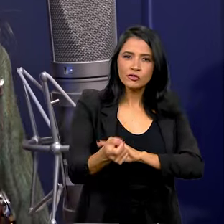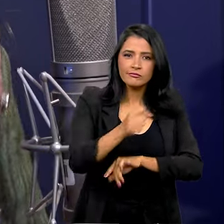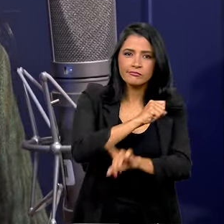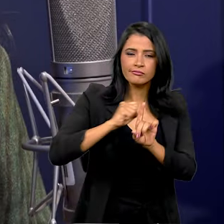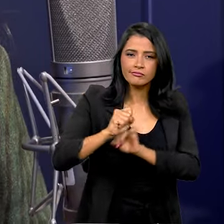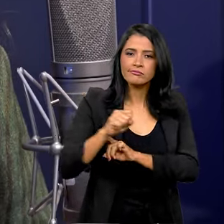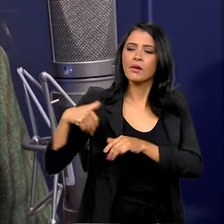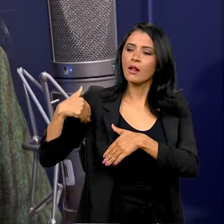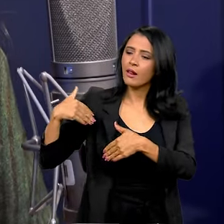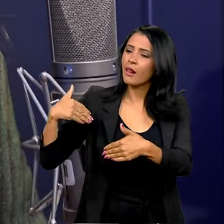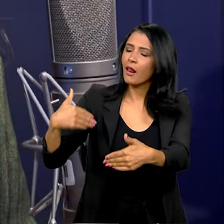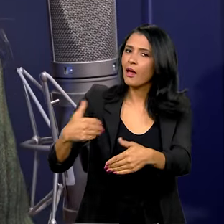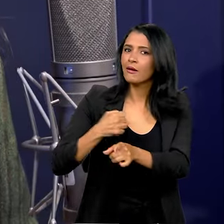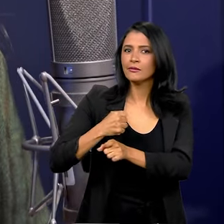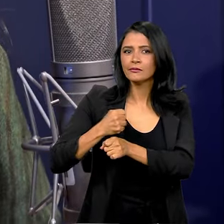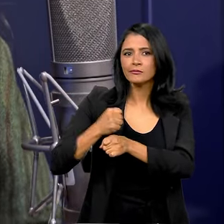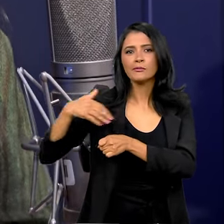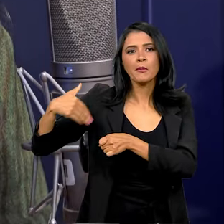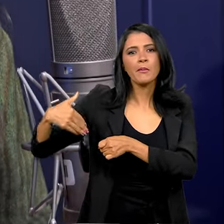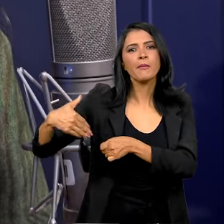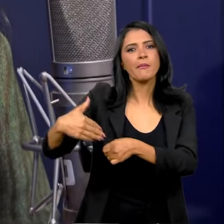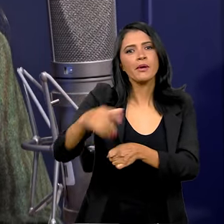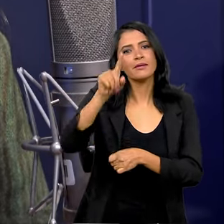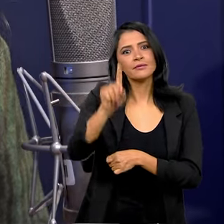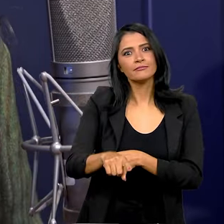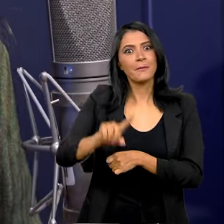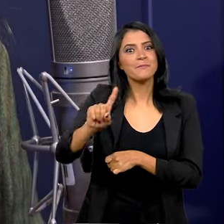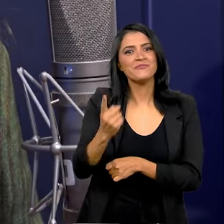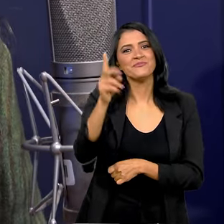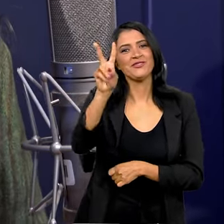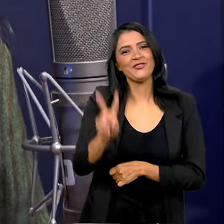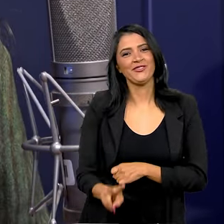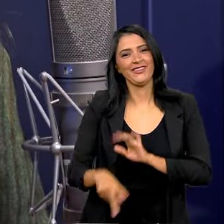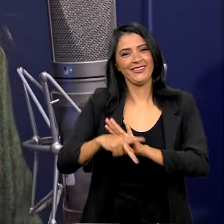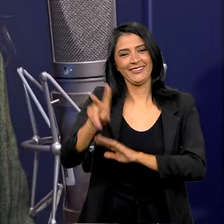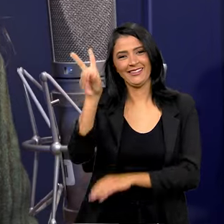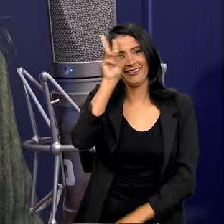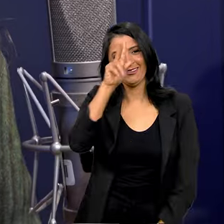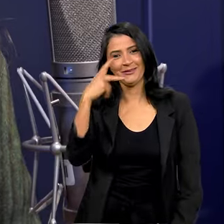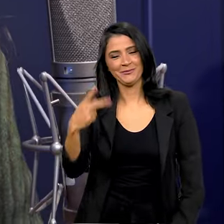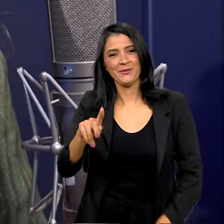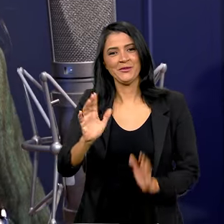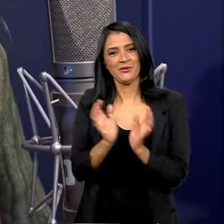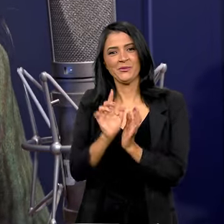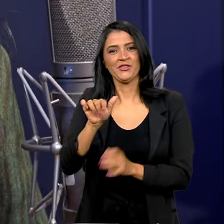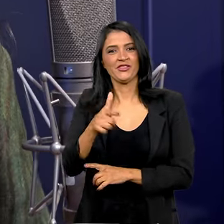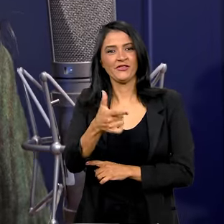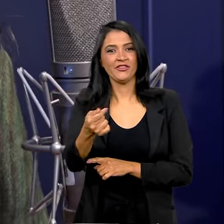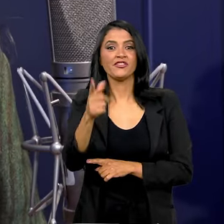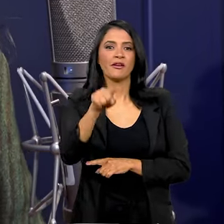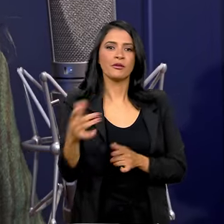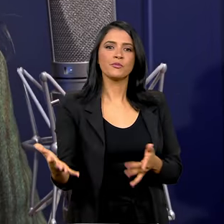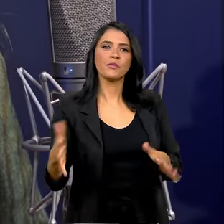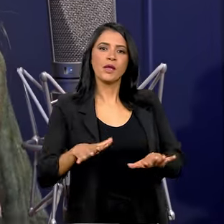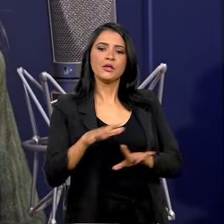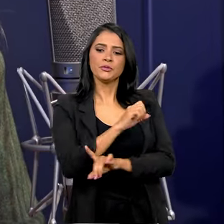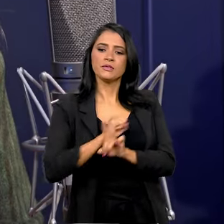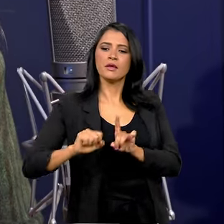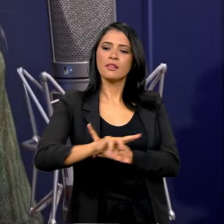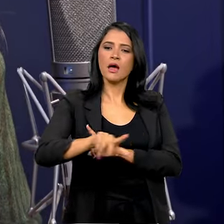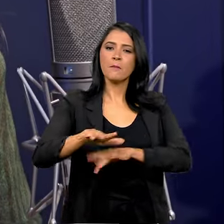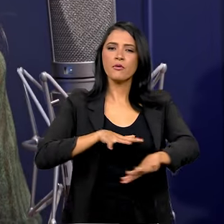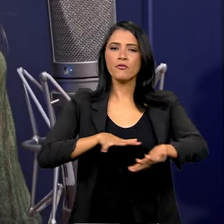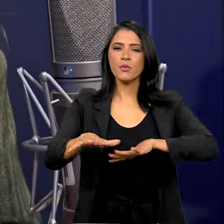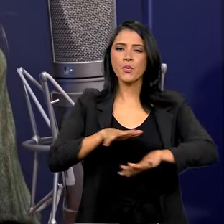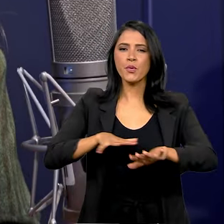social tem ocorrido ao longo do ano é um processo inédito na história do G20 que é a inclusão das sociedades